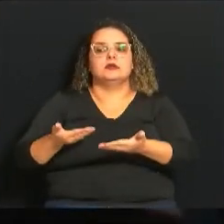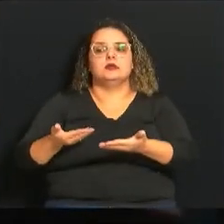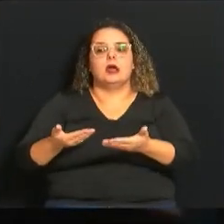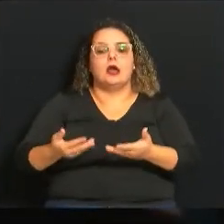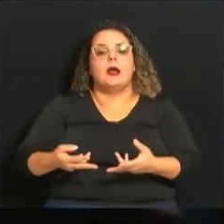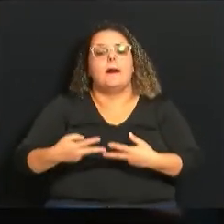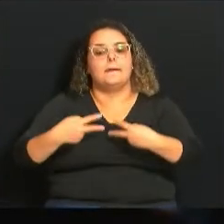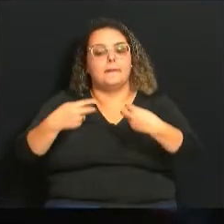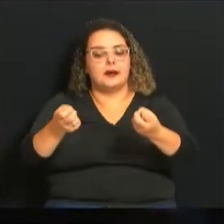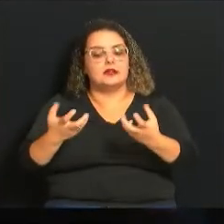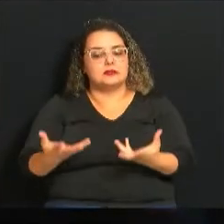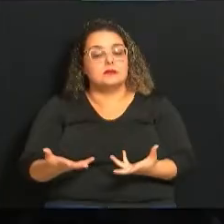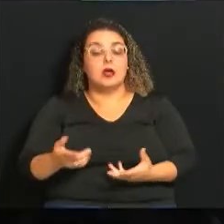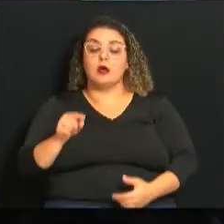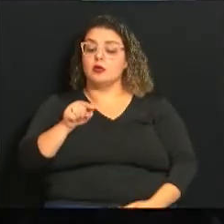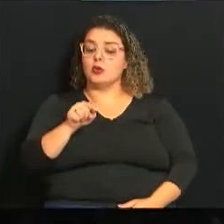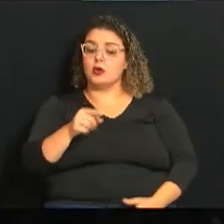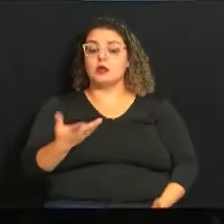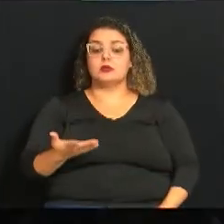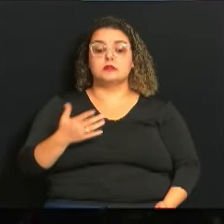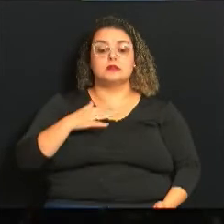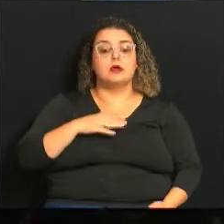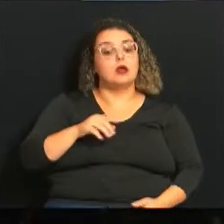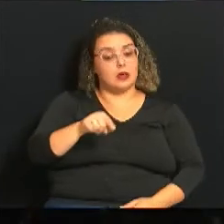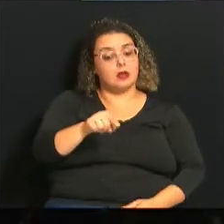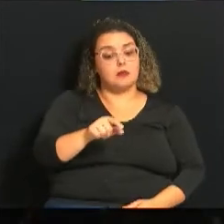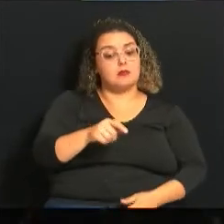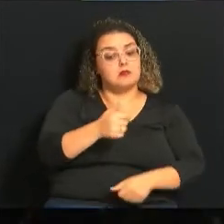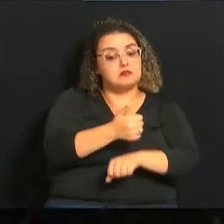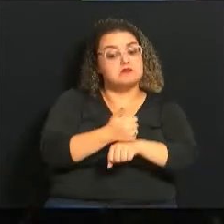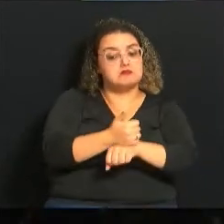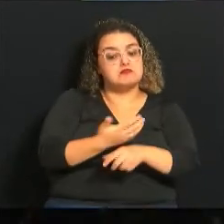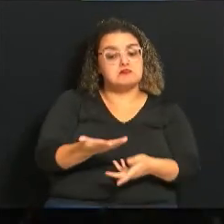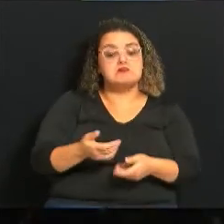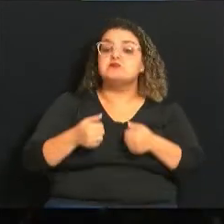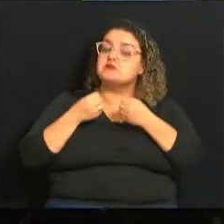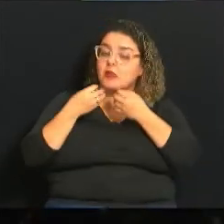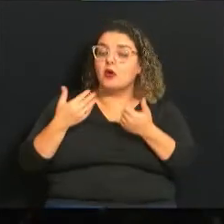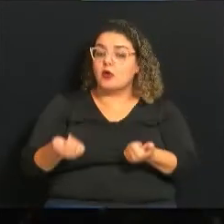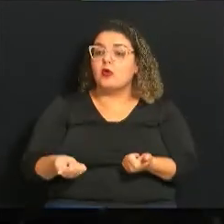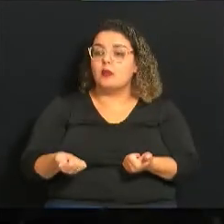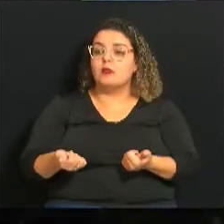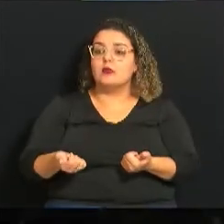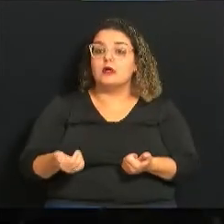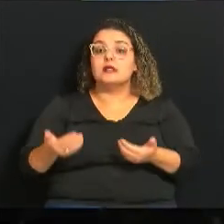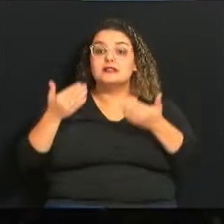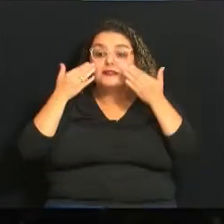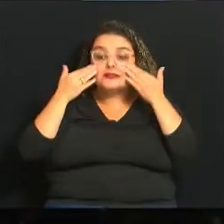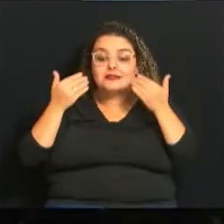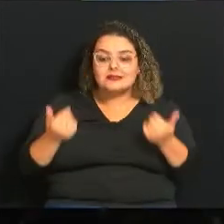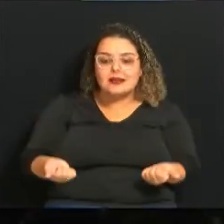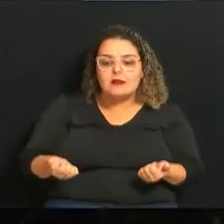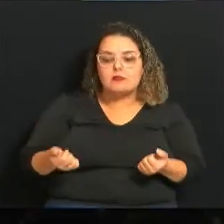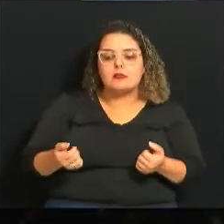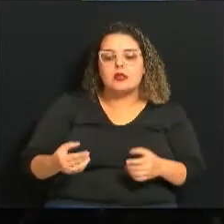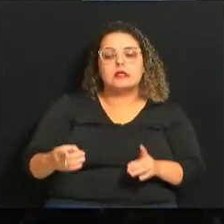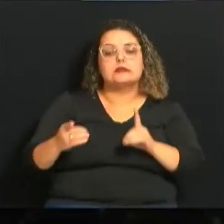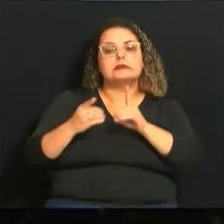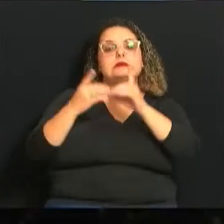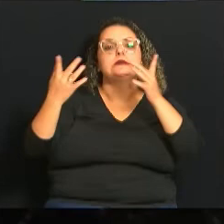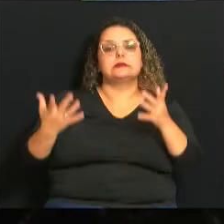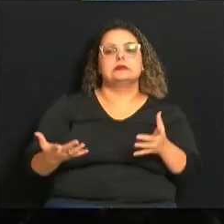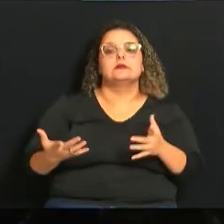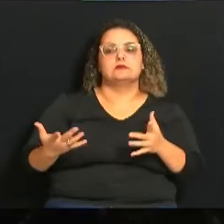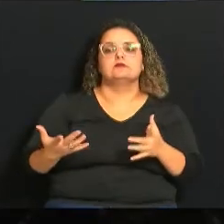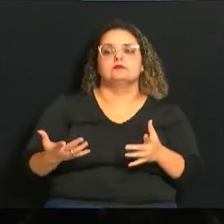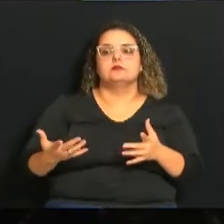perceber, aquela pessoa ali tem um trabalho interessante, né? Esse contato, esse vínculo, hoje, principalmente com as